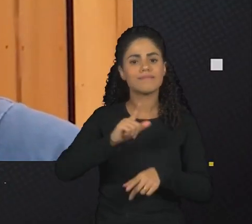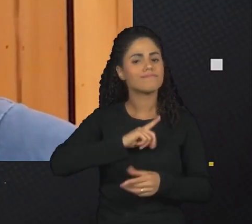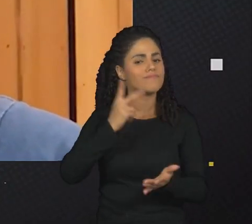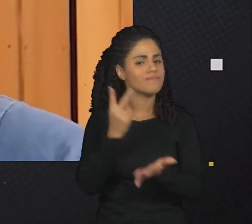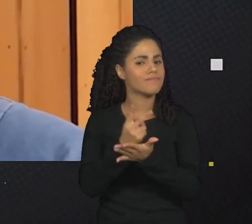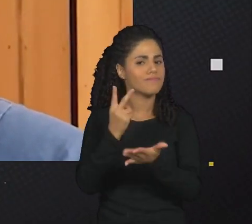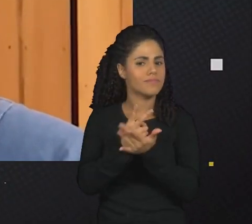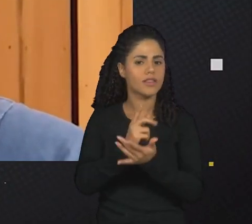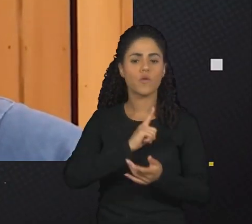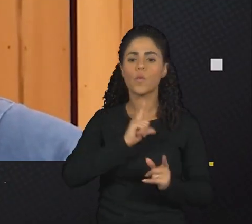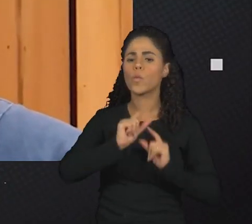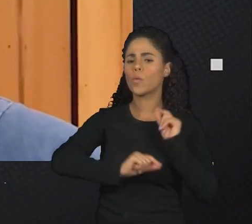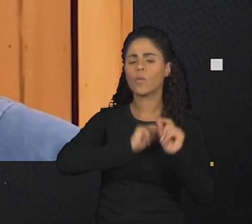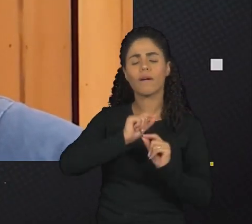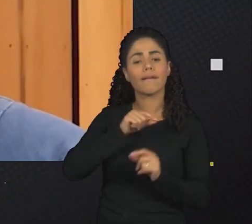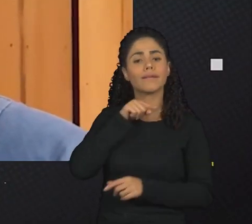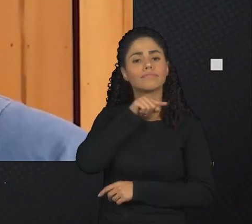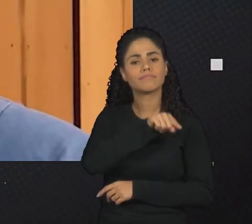leitura